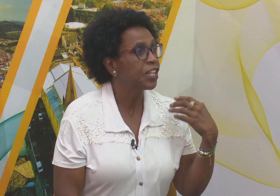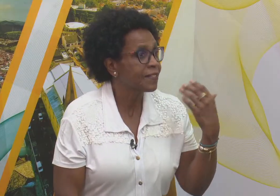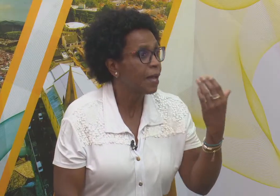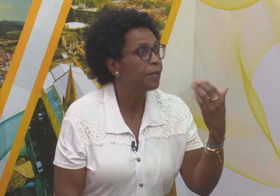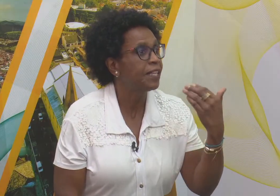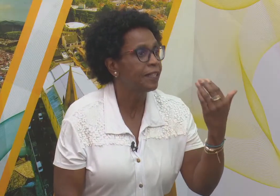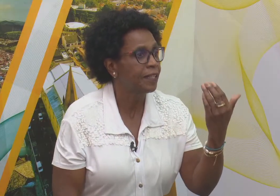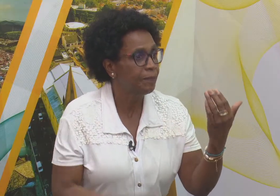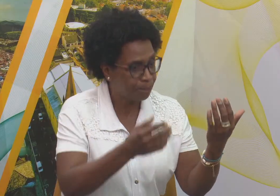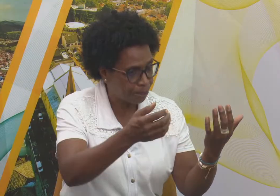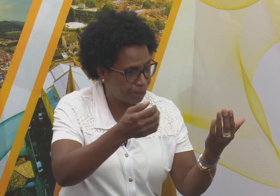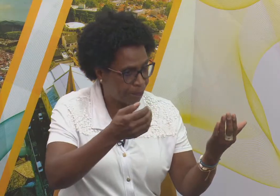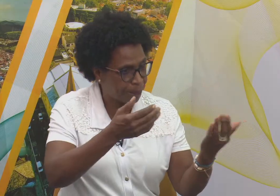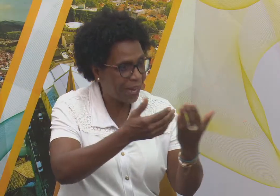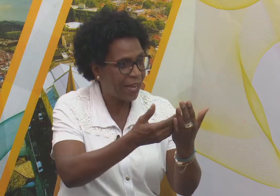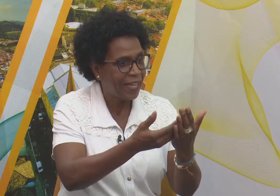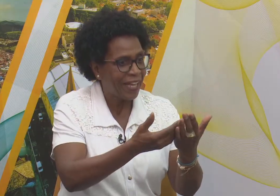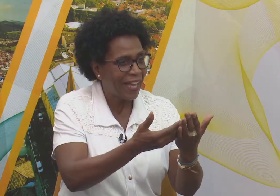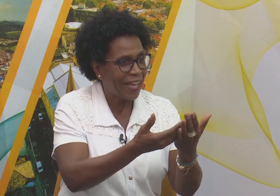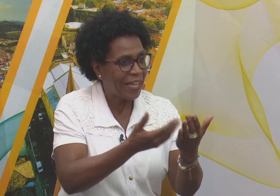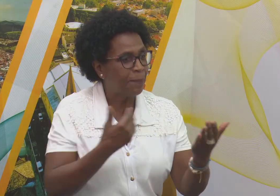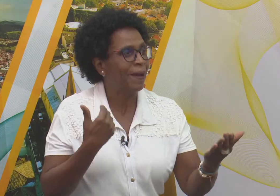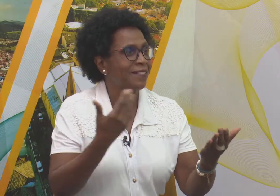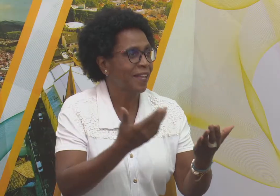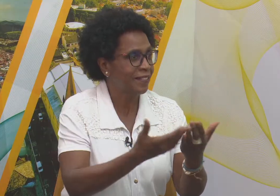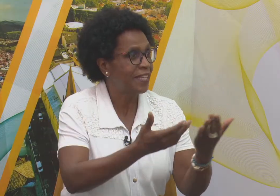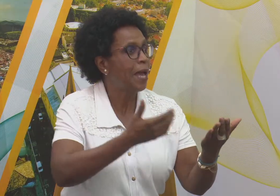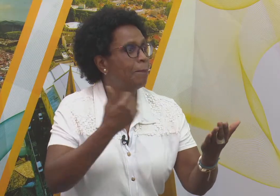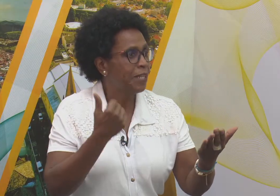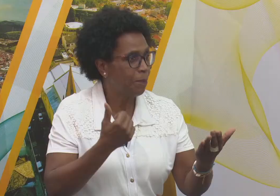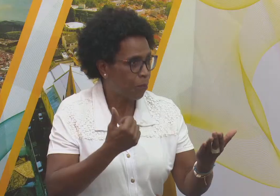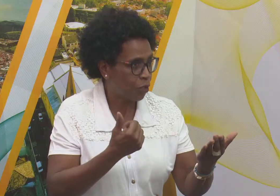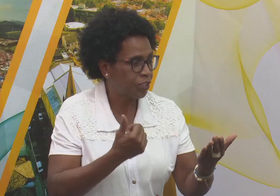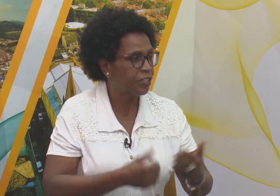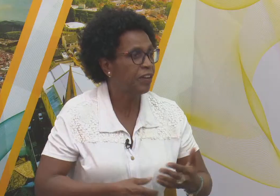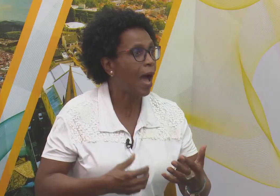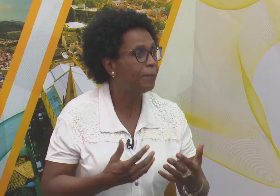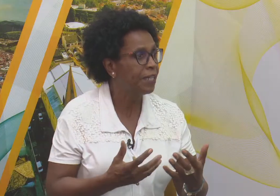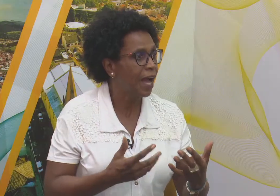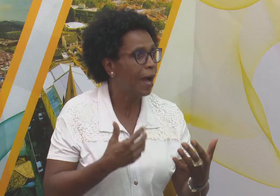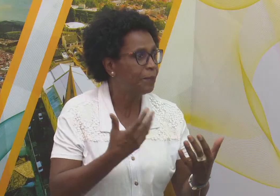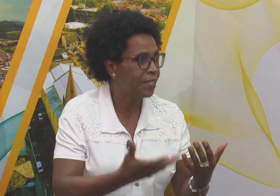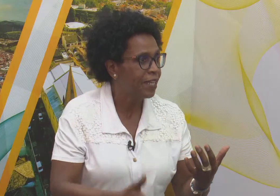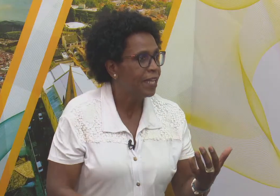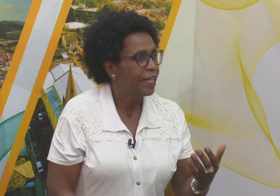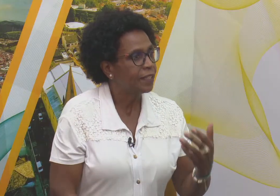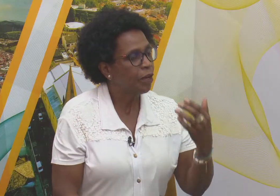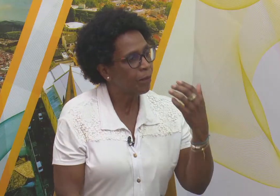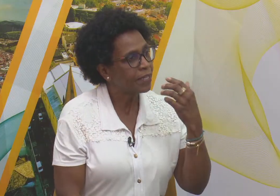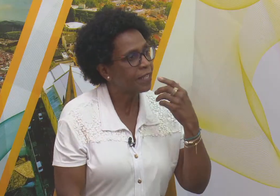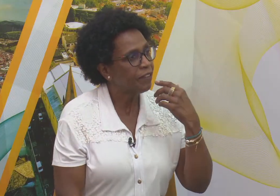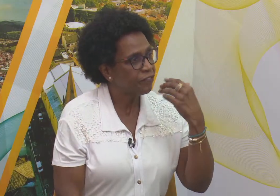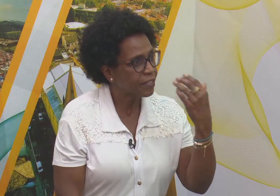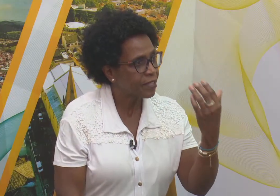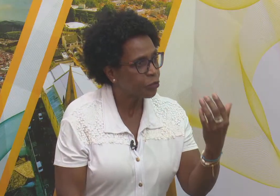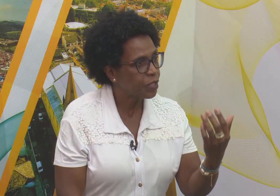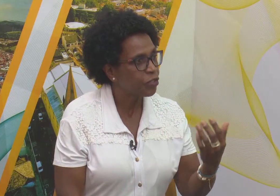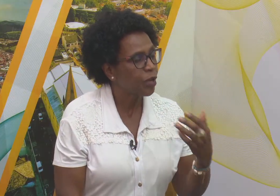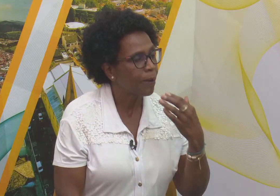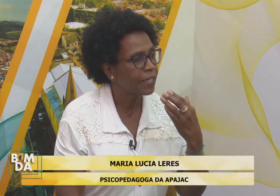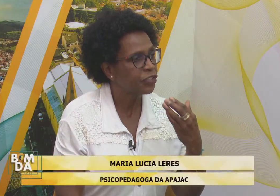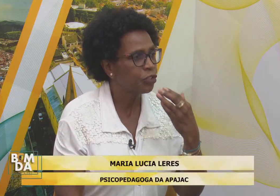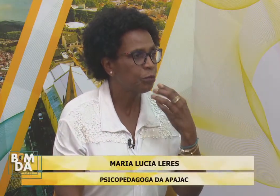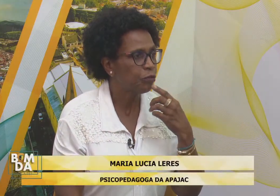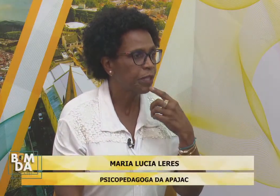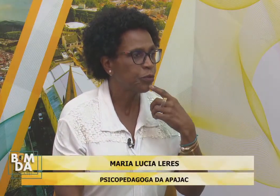Agora ele já sabe que para ele passar tem que abrir a porta. Então, abrir. Então, mas ele vai fazendo